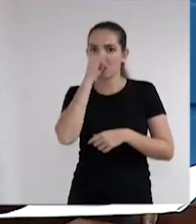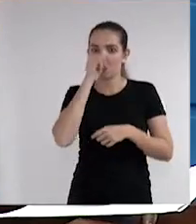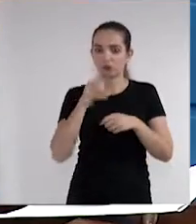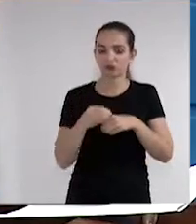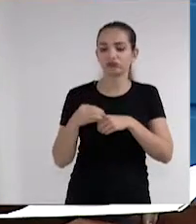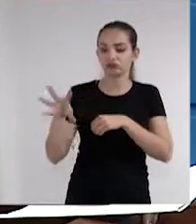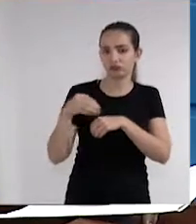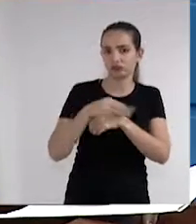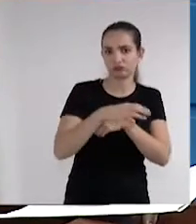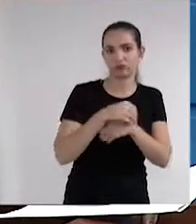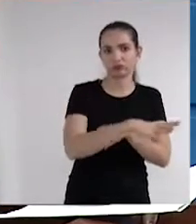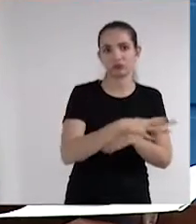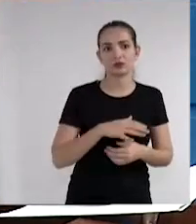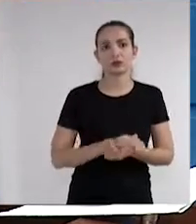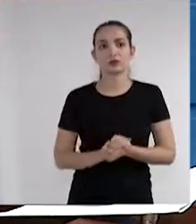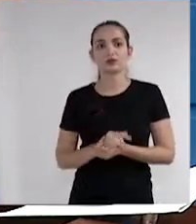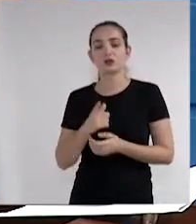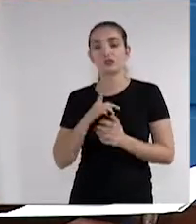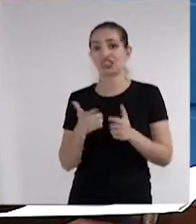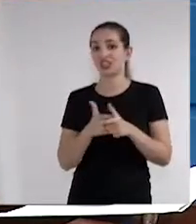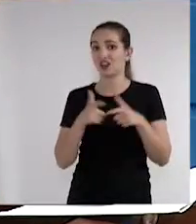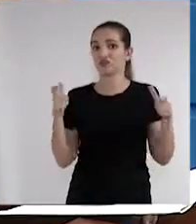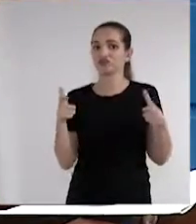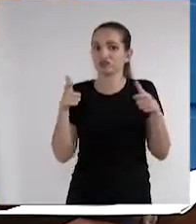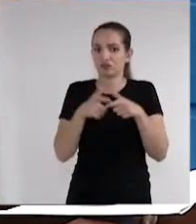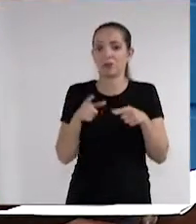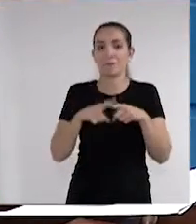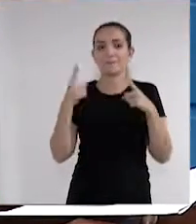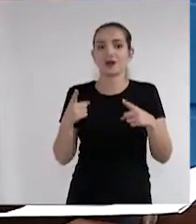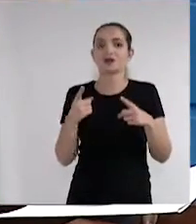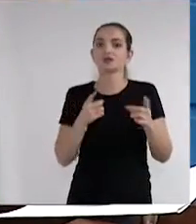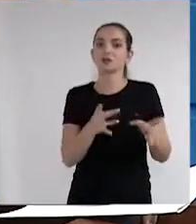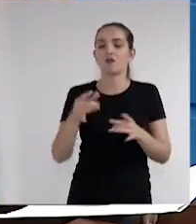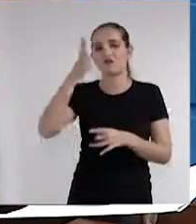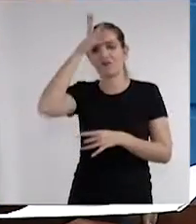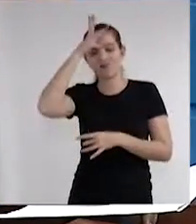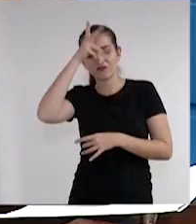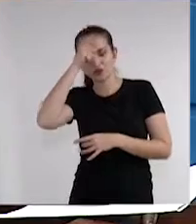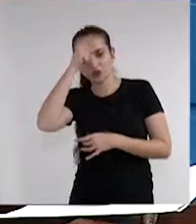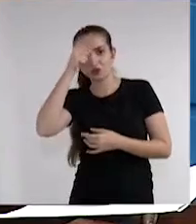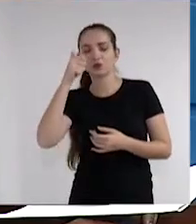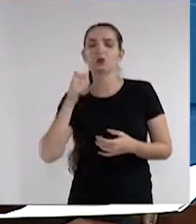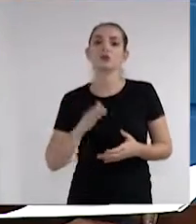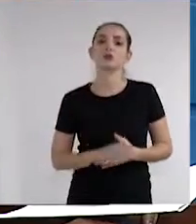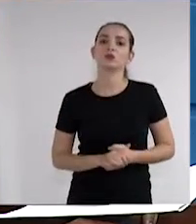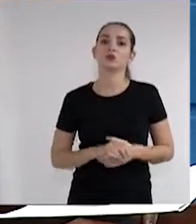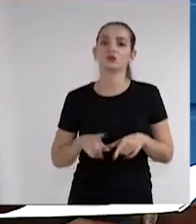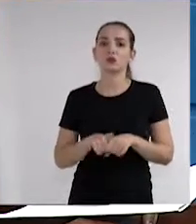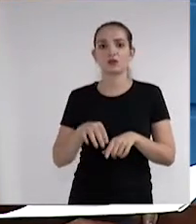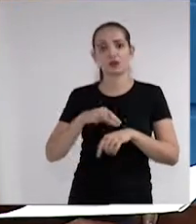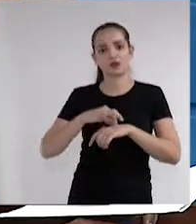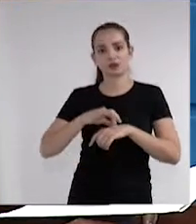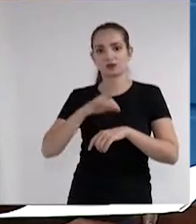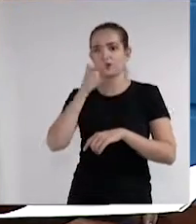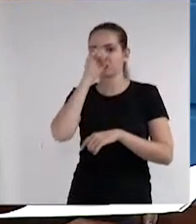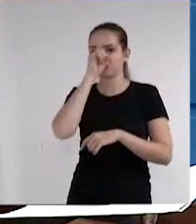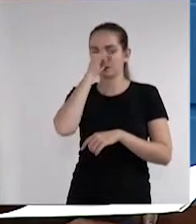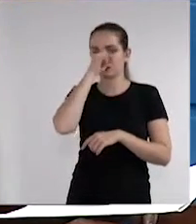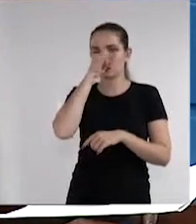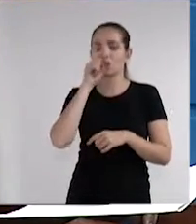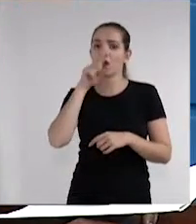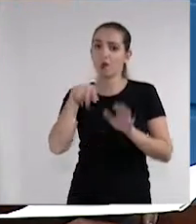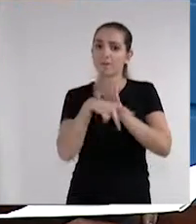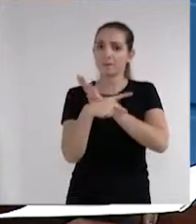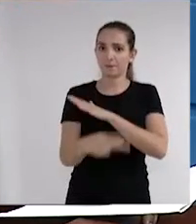distribuição ela é feita pelos grandes conglomerados, mas a produção de frango, a produção da carne suína, ela é